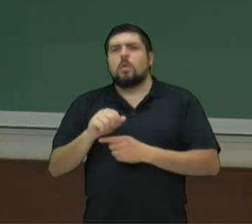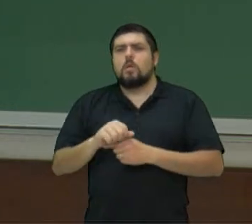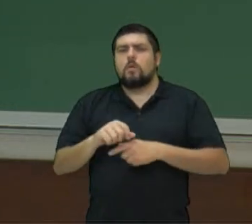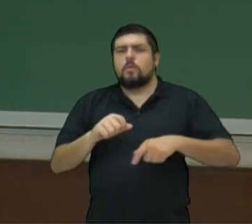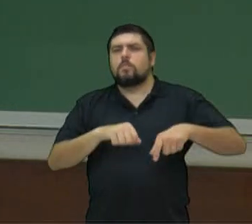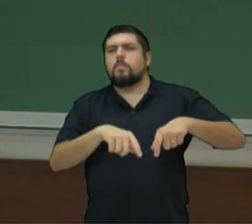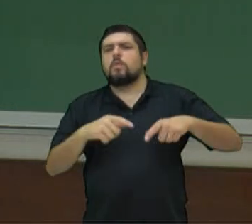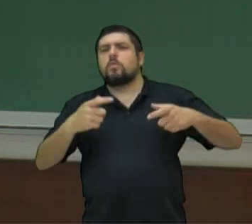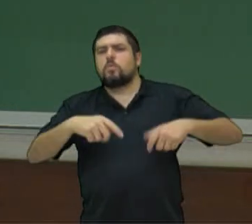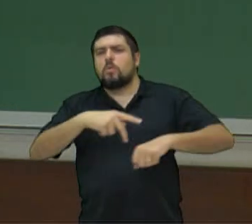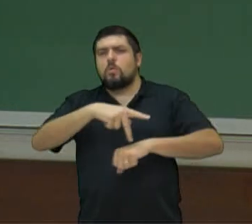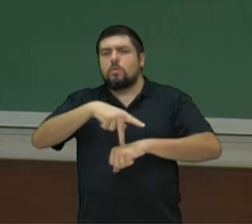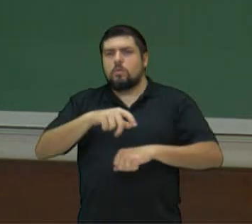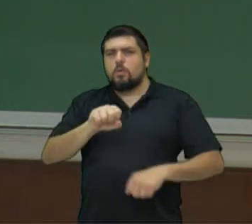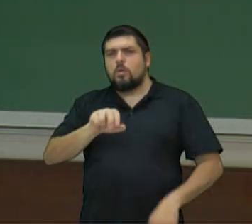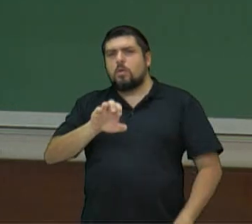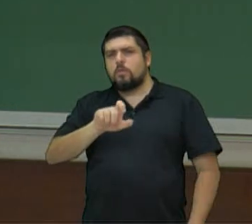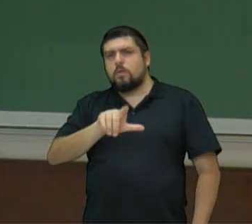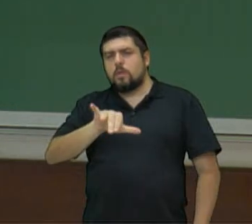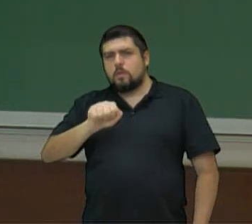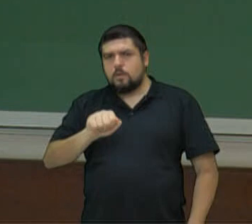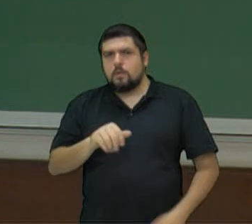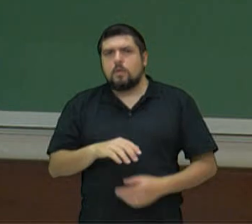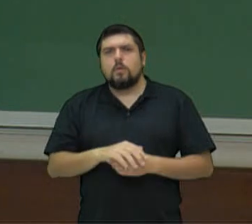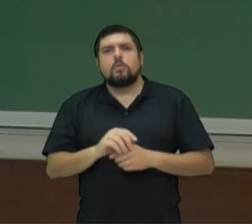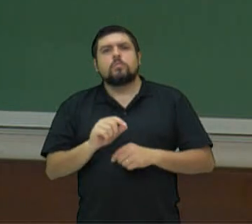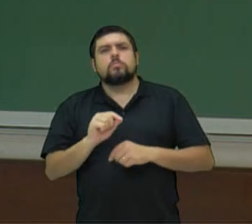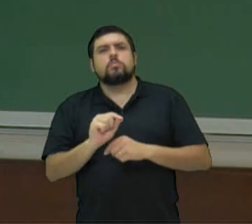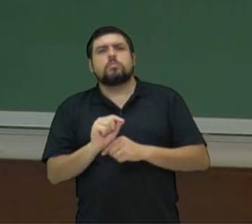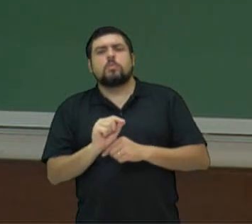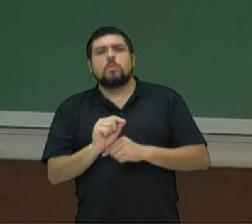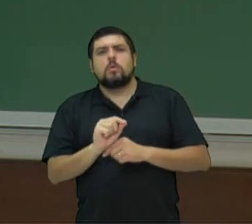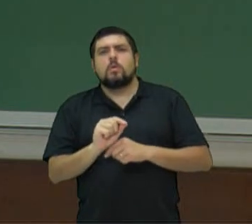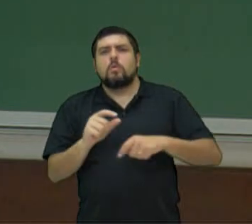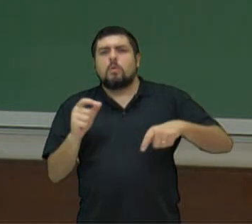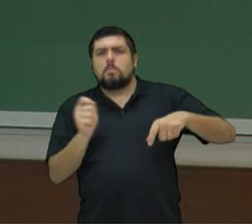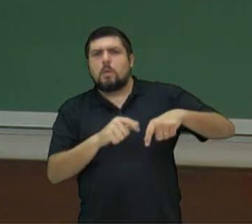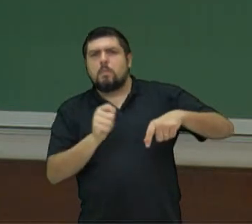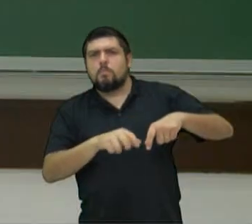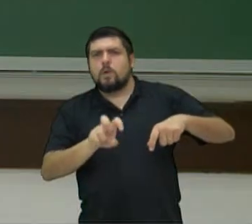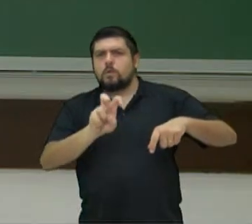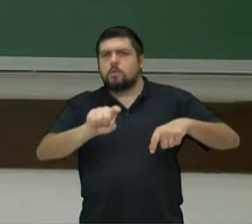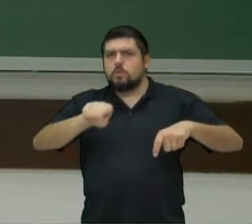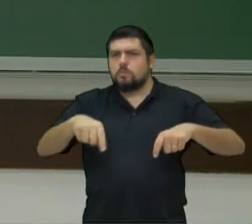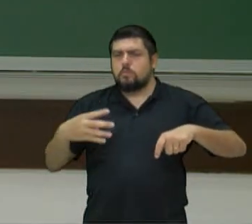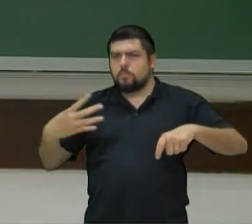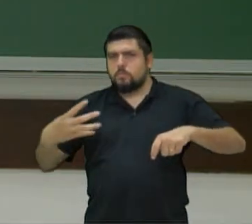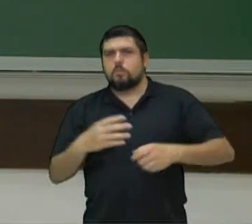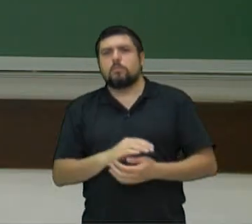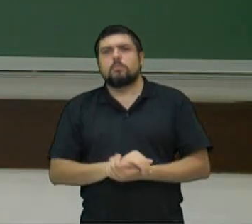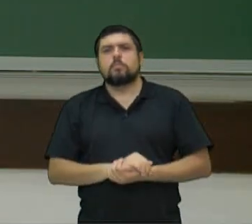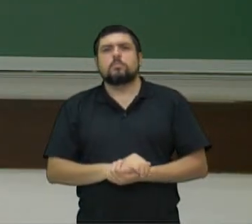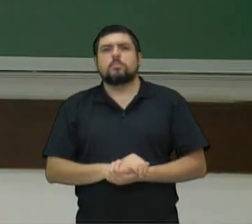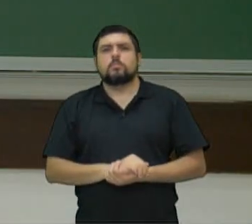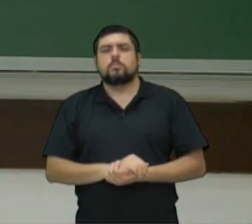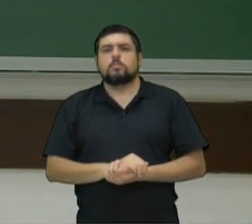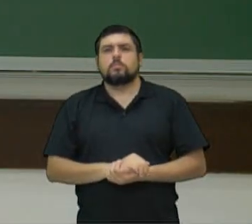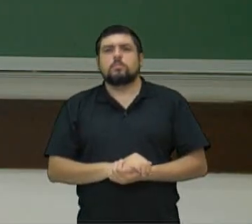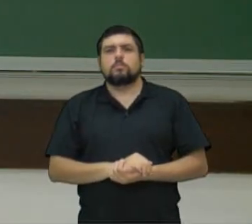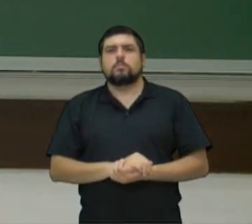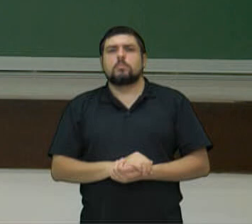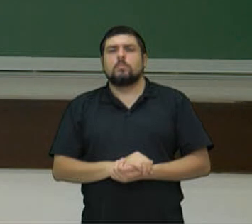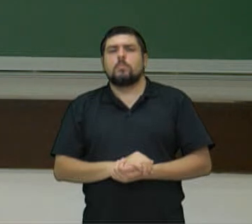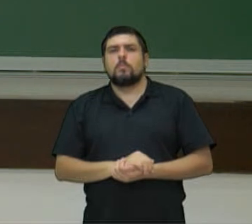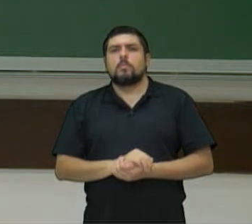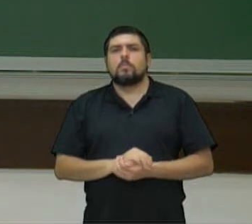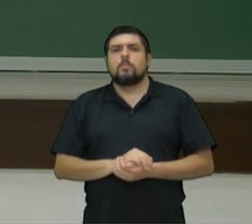partida, que foi um resultado fenomenal de 5.4 gols por partida. Então, veja, ele está fazendo uma comparação ali.